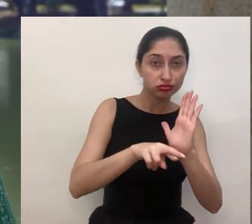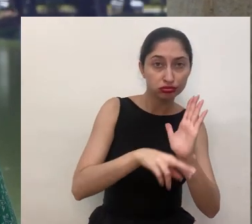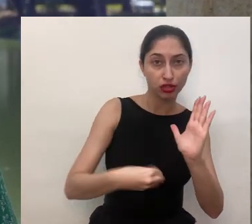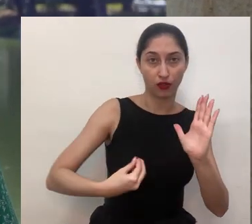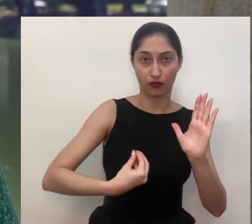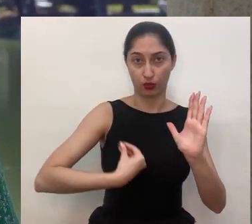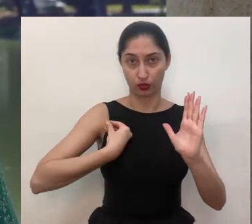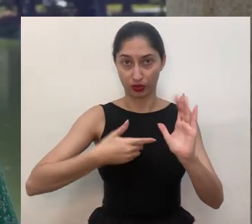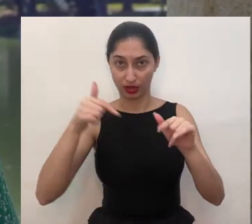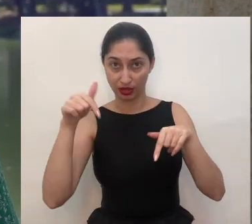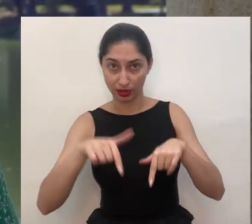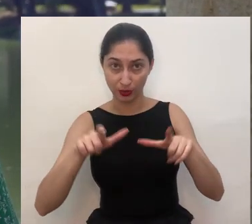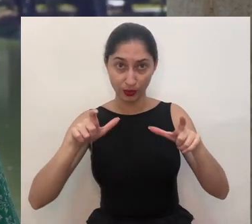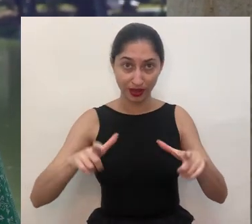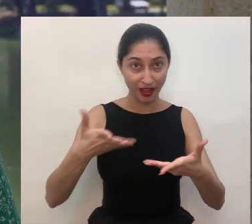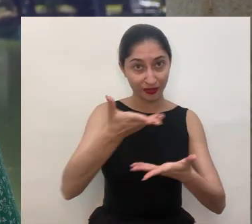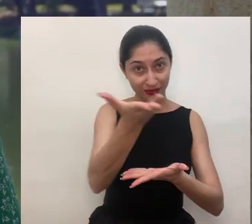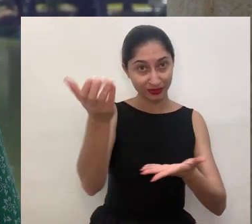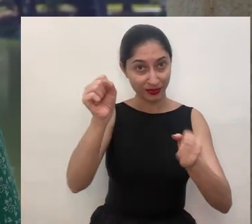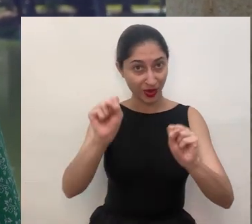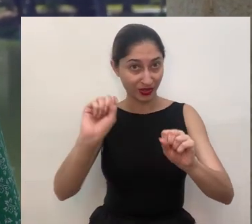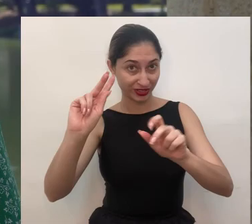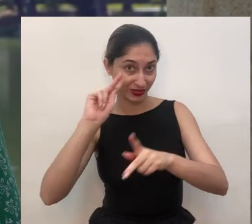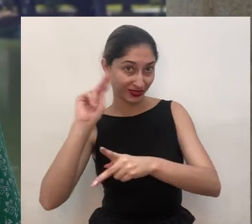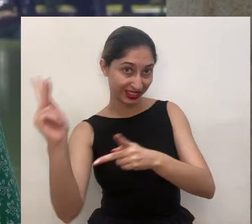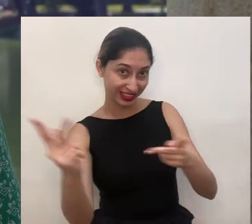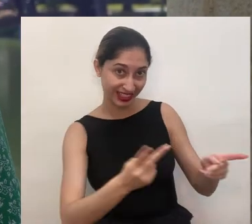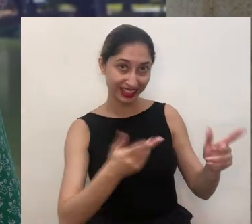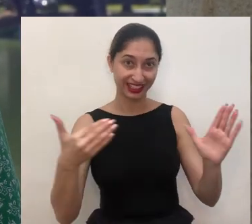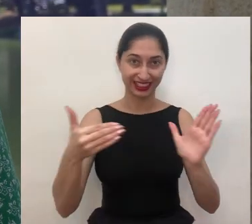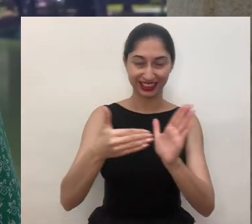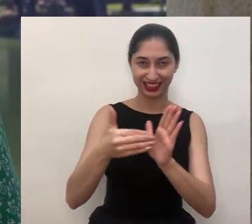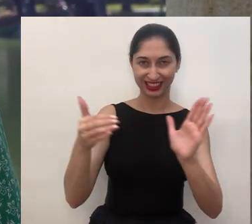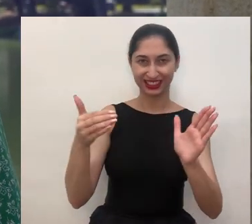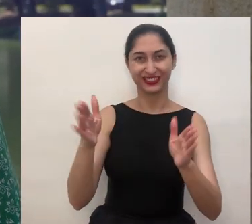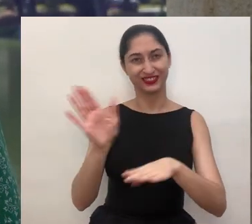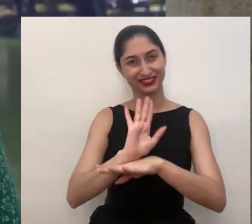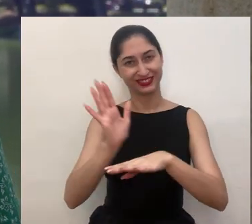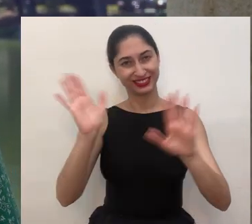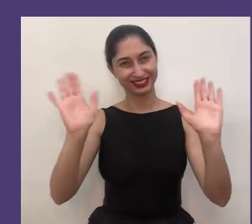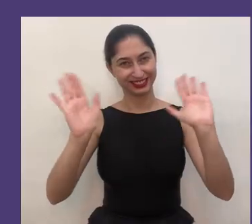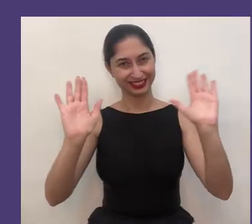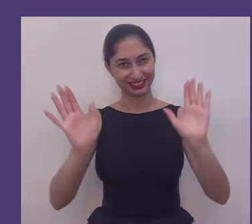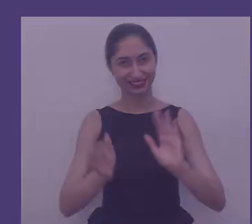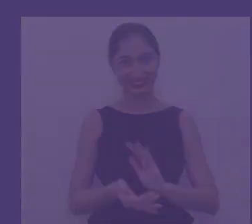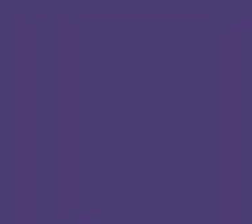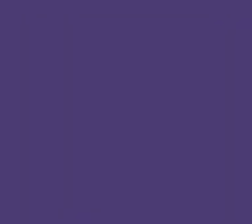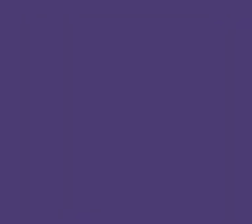espaço, você também venha nos fazer uma visita. A gente se vê no próximo vídeo. Até breve!